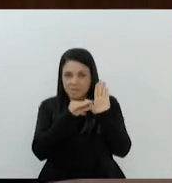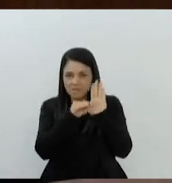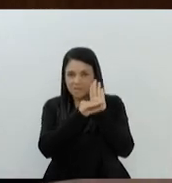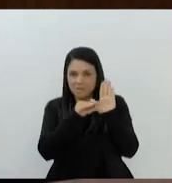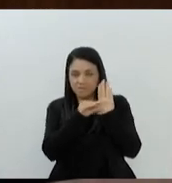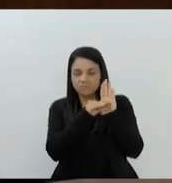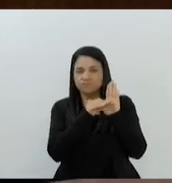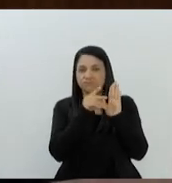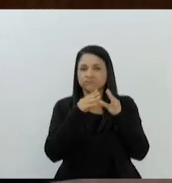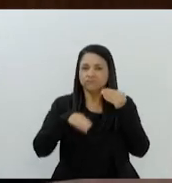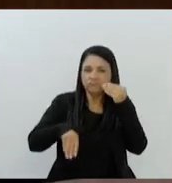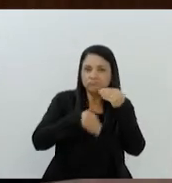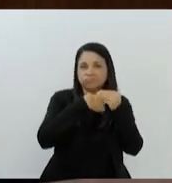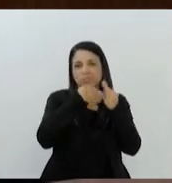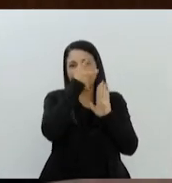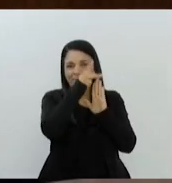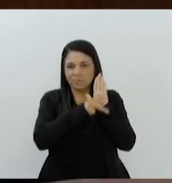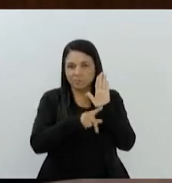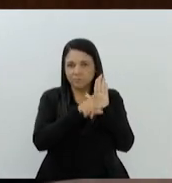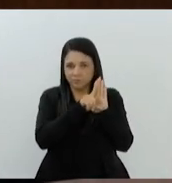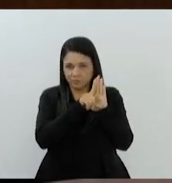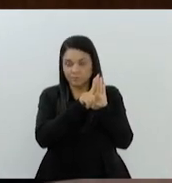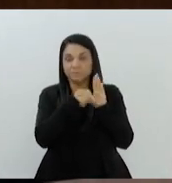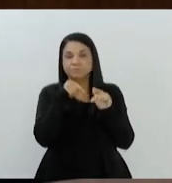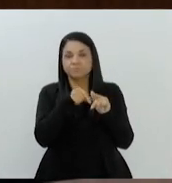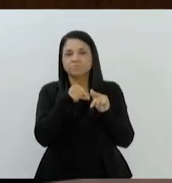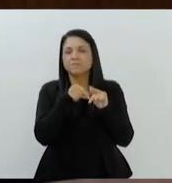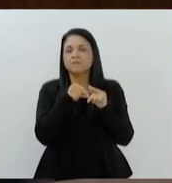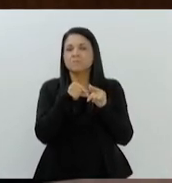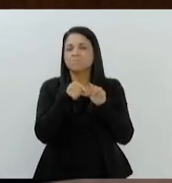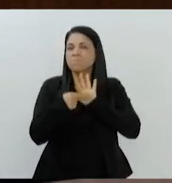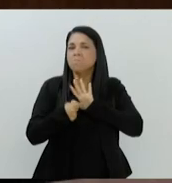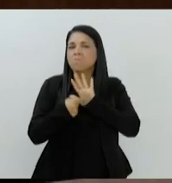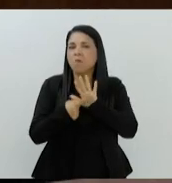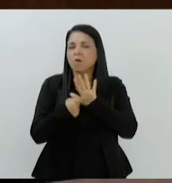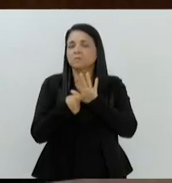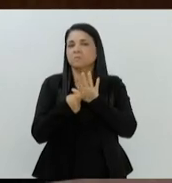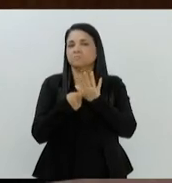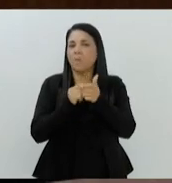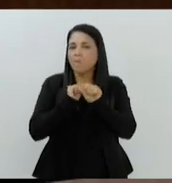ao projeto, porque elas realmente atualizam, né?